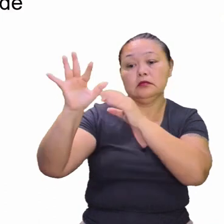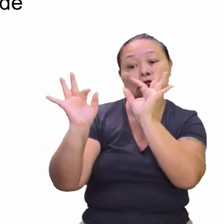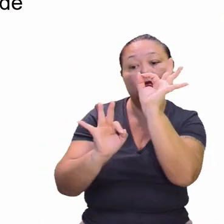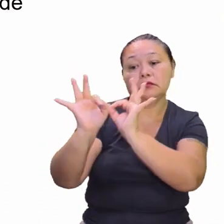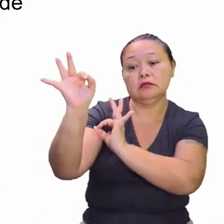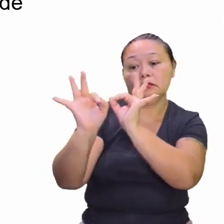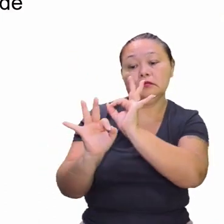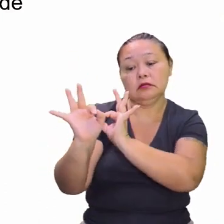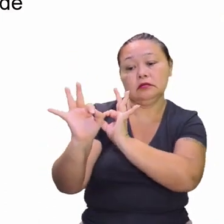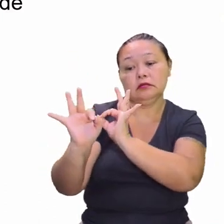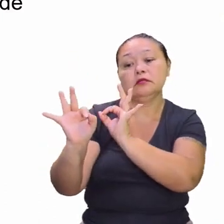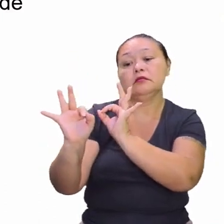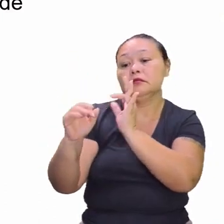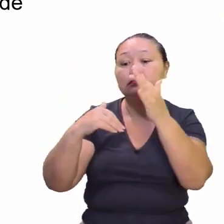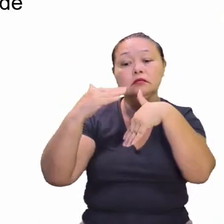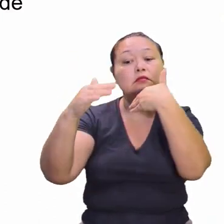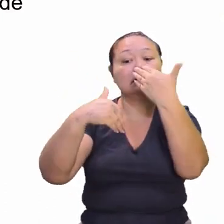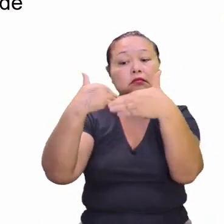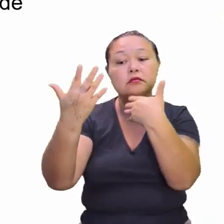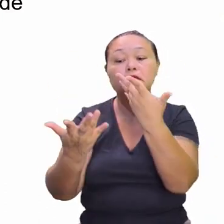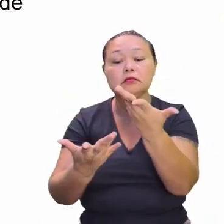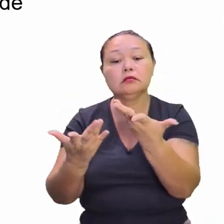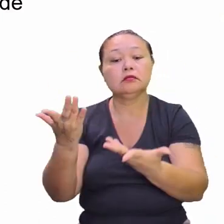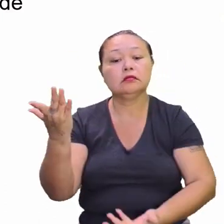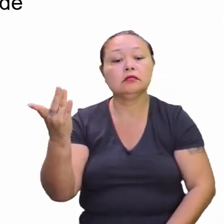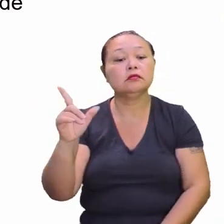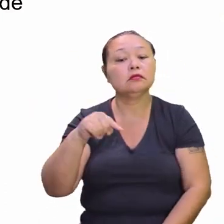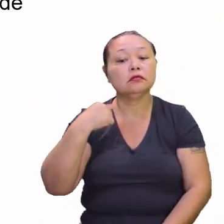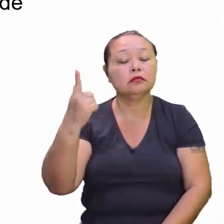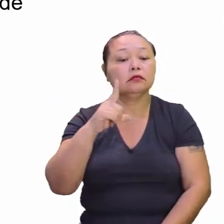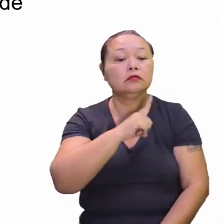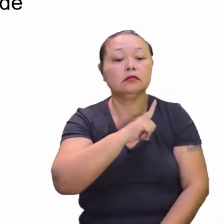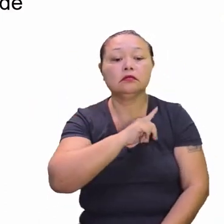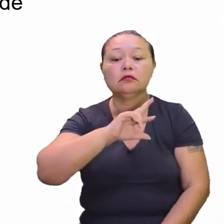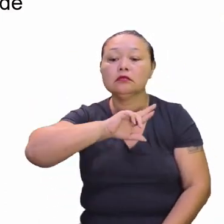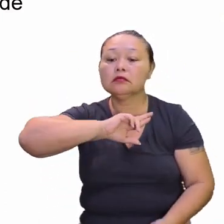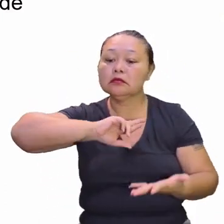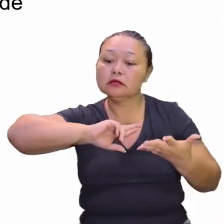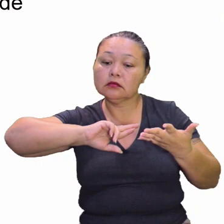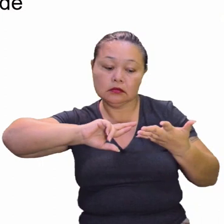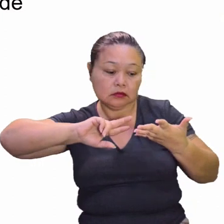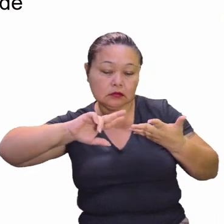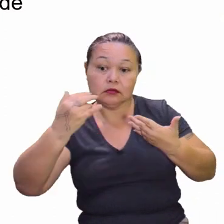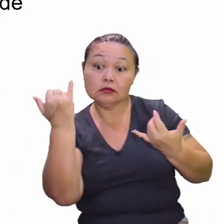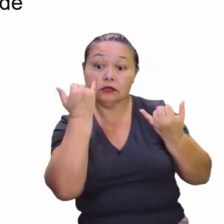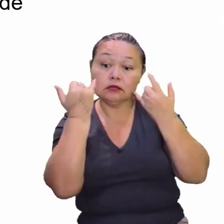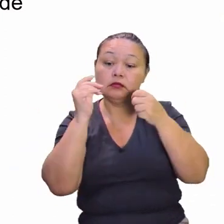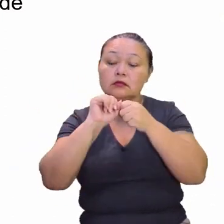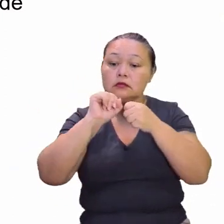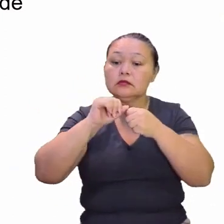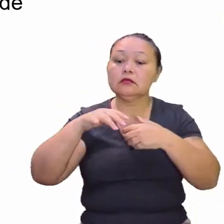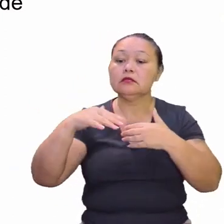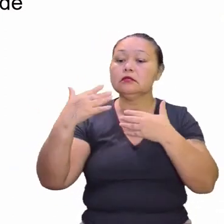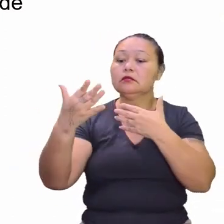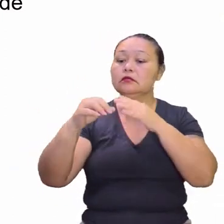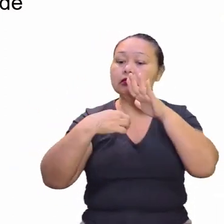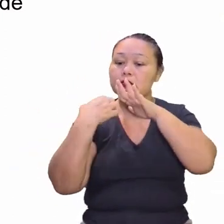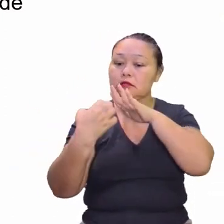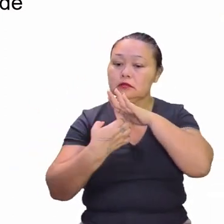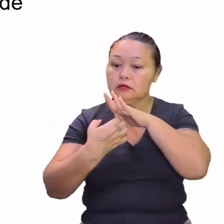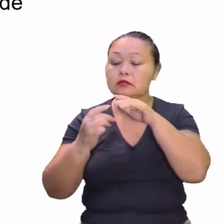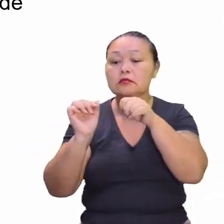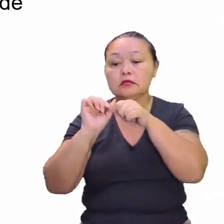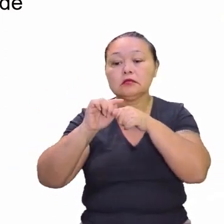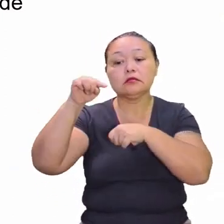bem planejado. Não vai ter progresso de que maneira? Exatamente. Nós temos várias informações nas federações de indústrias